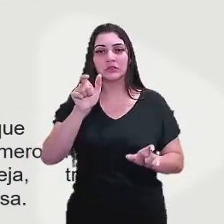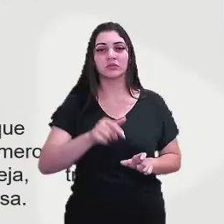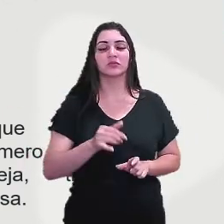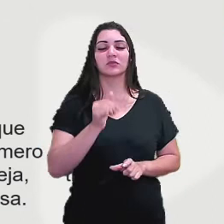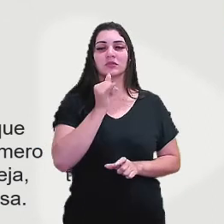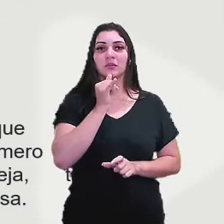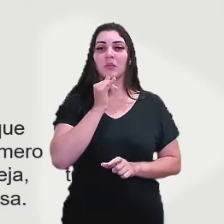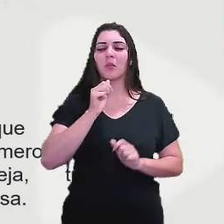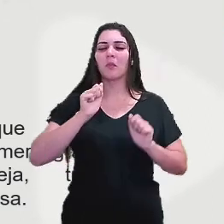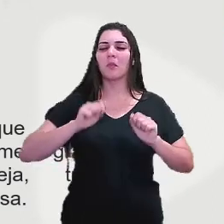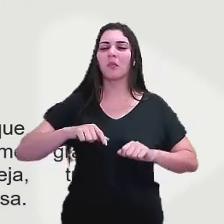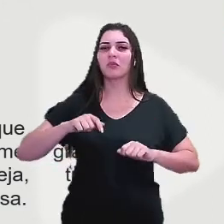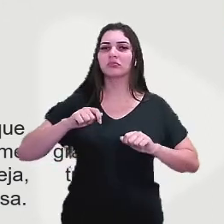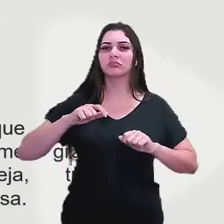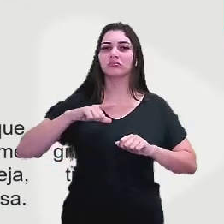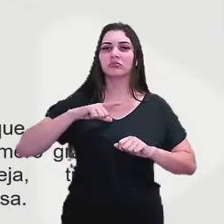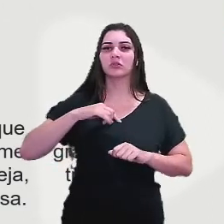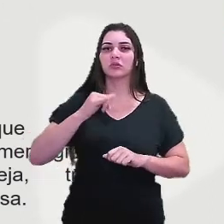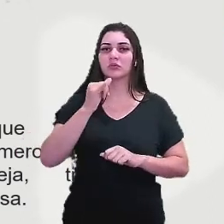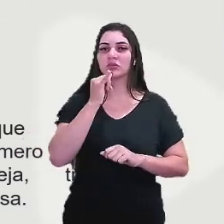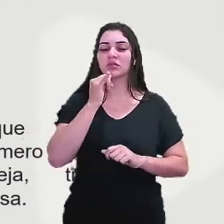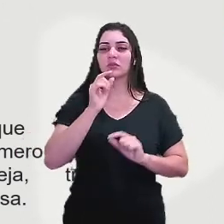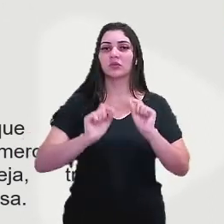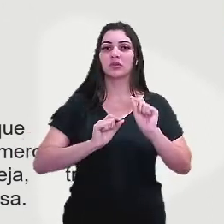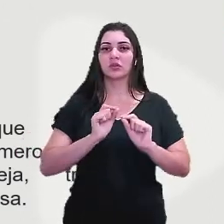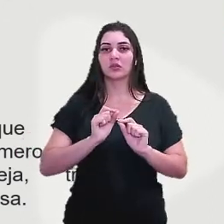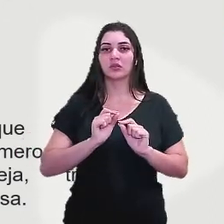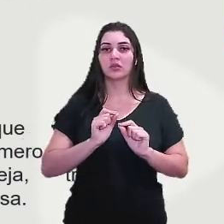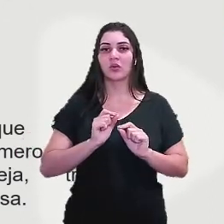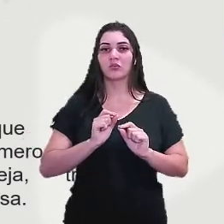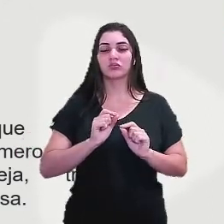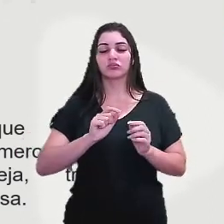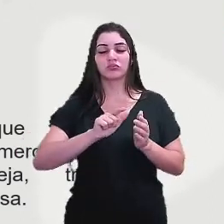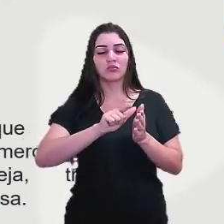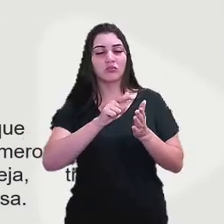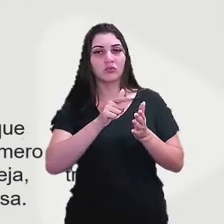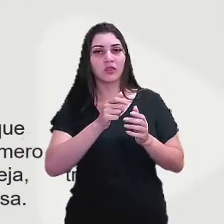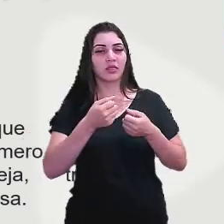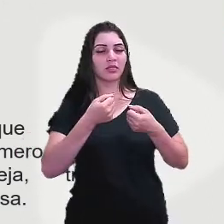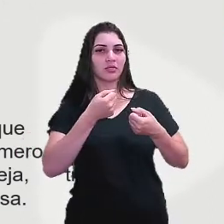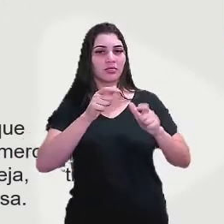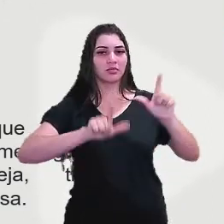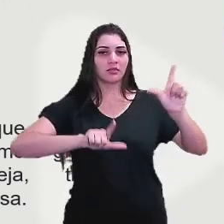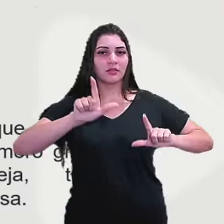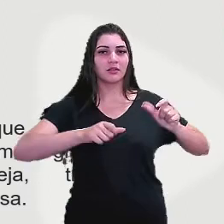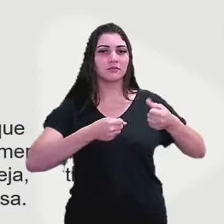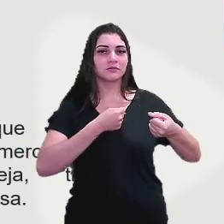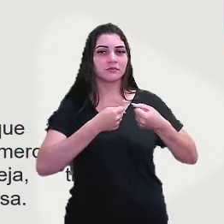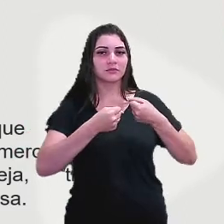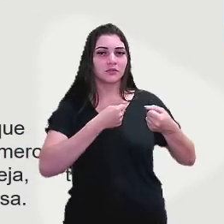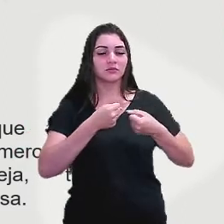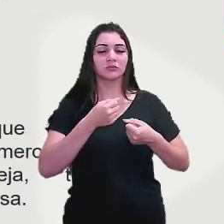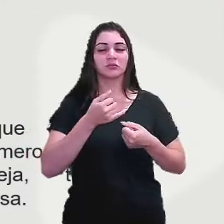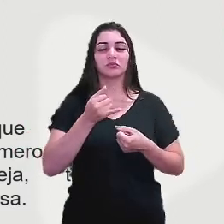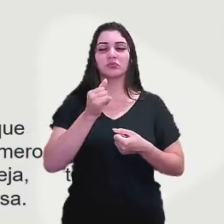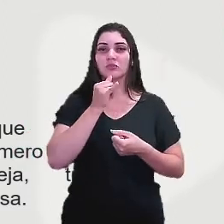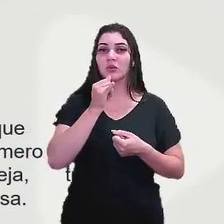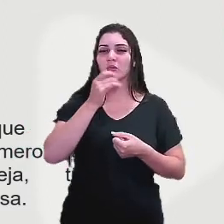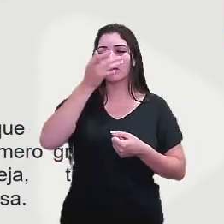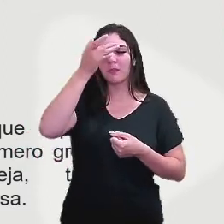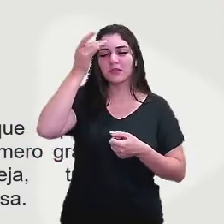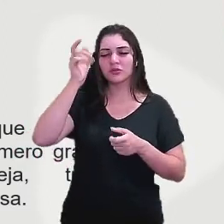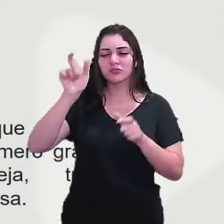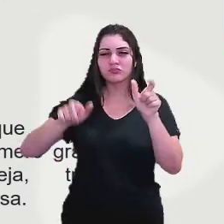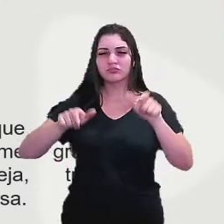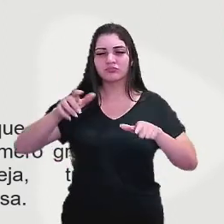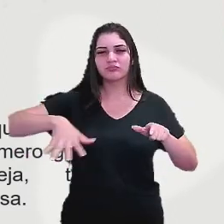pode citar como exemplo os jornais de televisão, que ele está fazendo a difusão em massa, várias pessoas